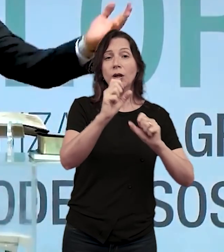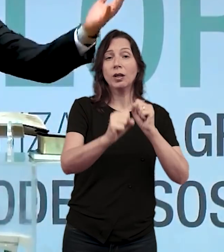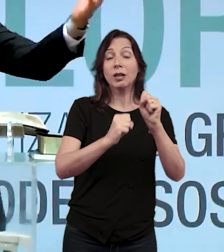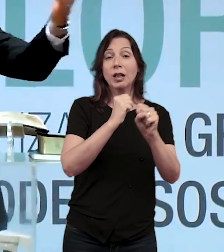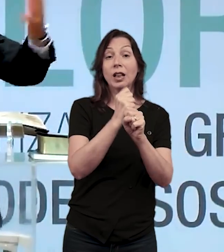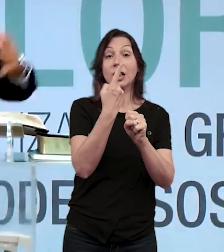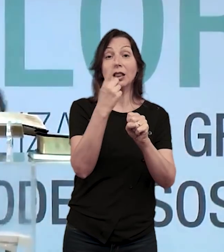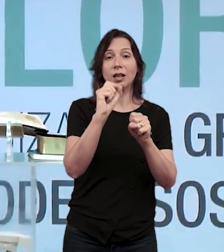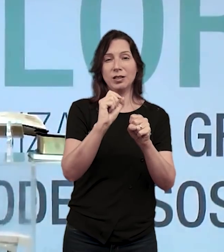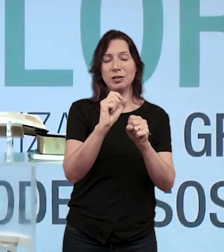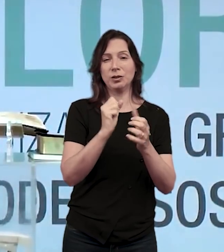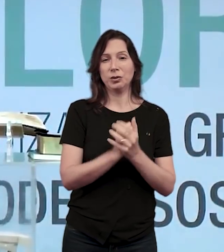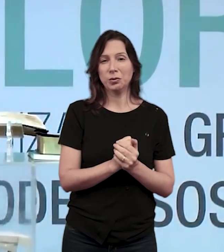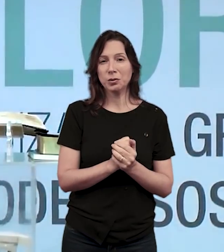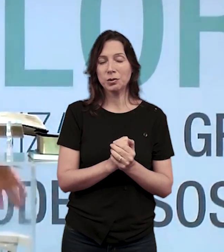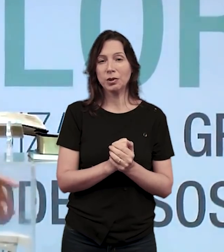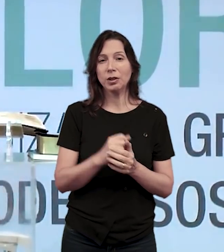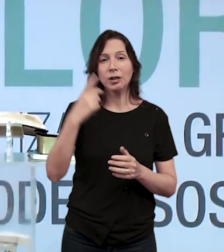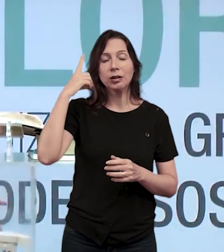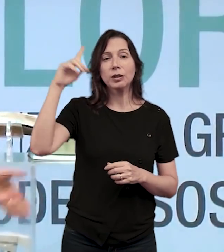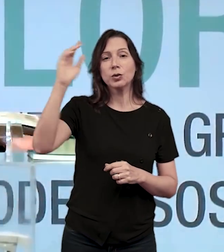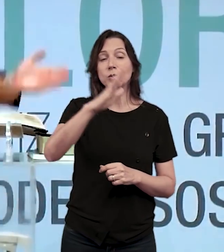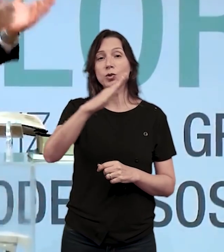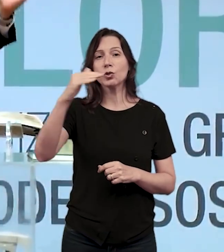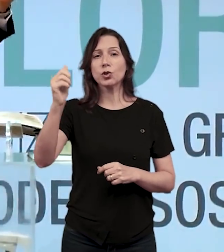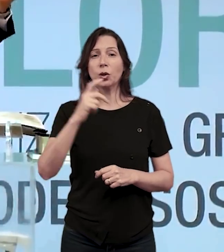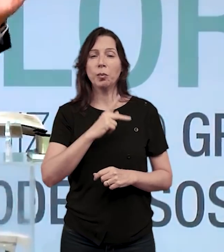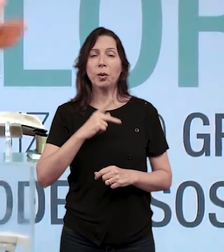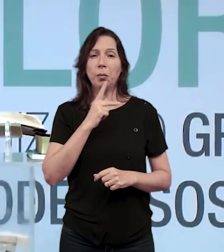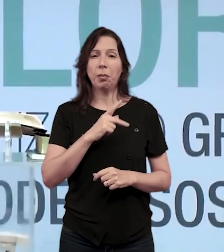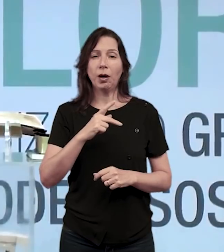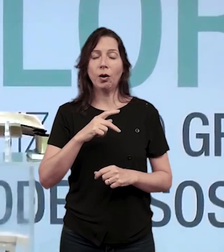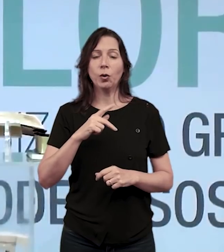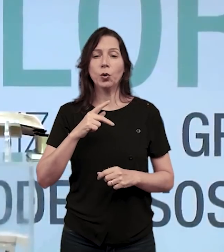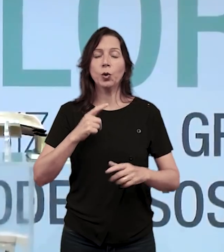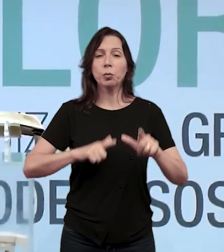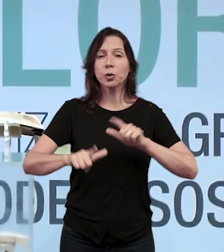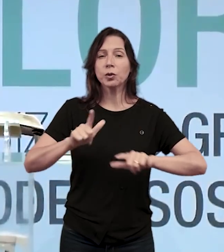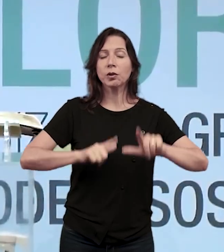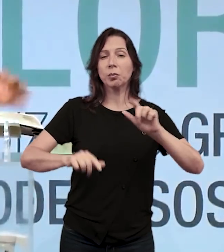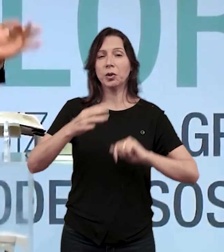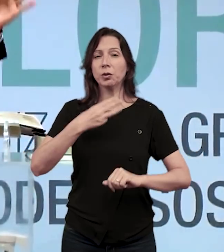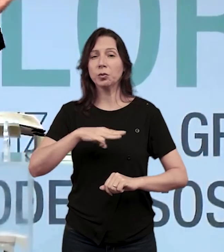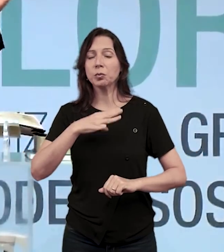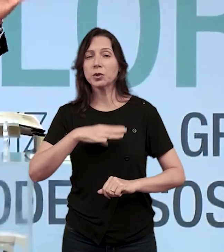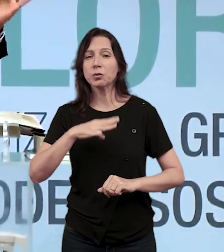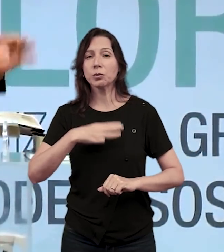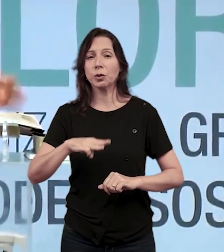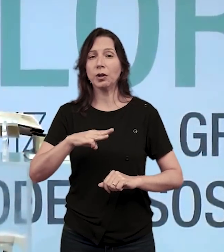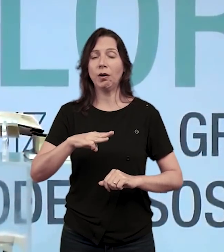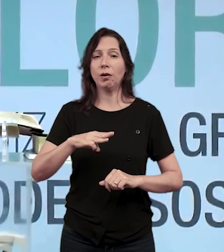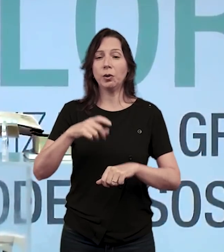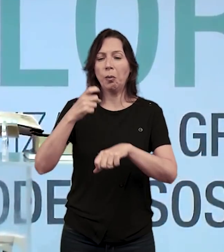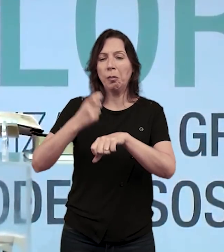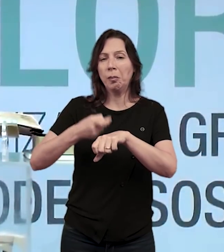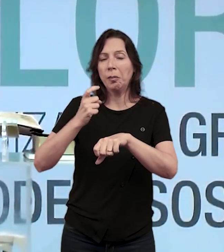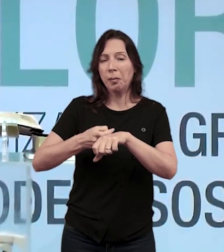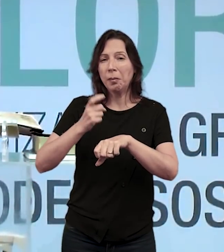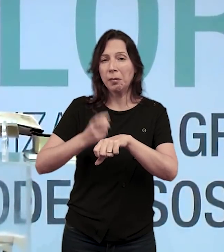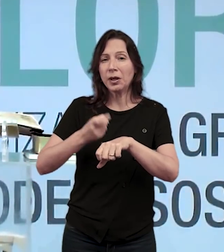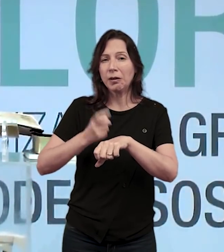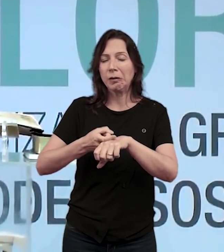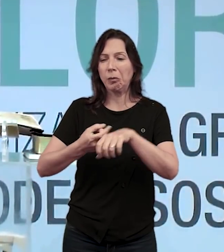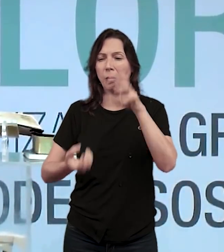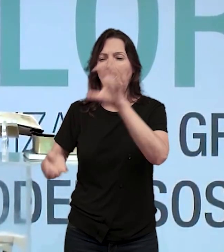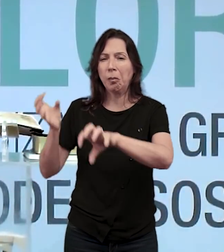Quando Deus o separa para a obra missionária, e ele é dirigido pelo Espírito Santo para a obra missionária, ele é apedrejado na cidade de